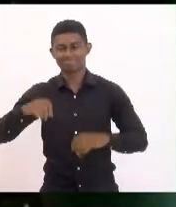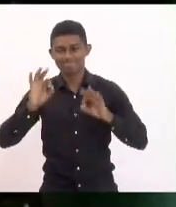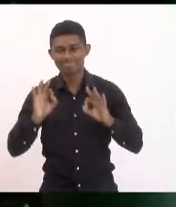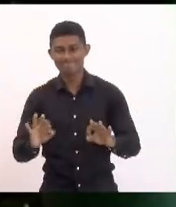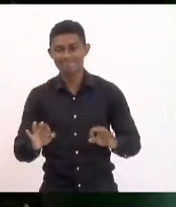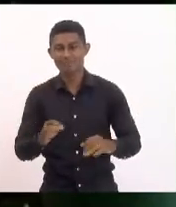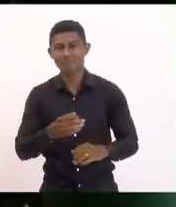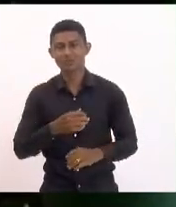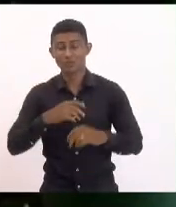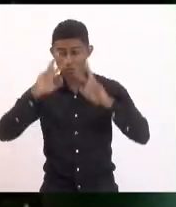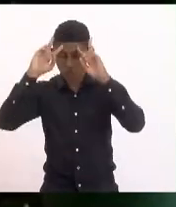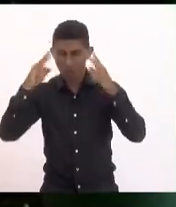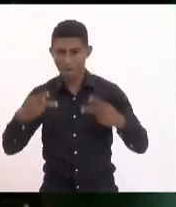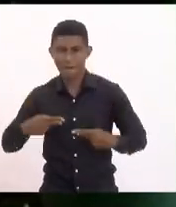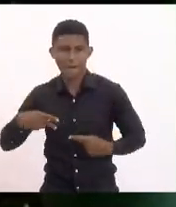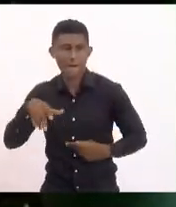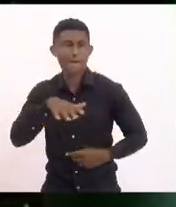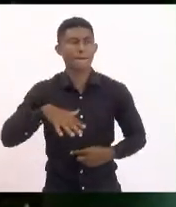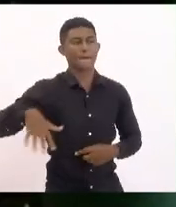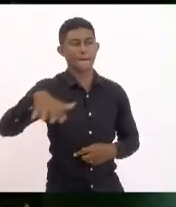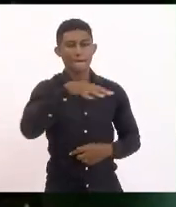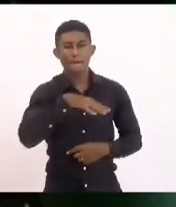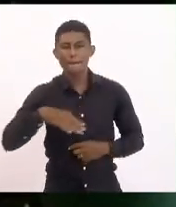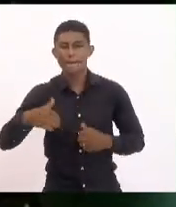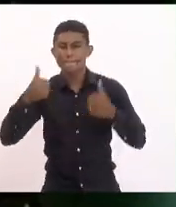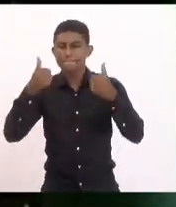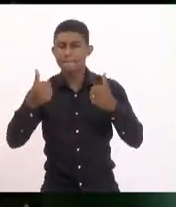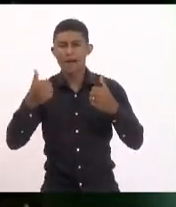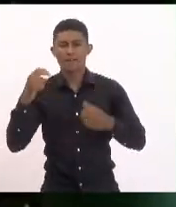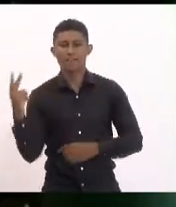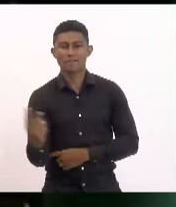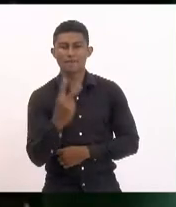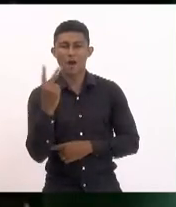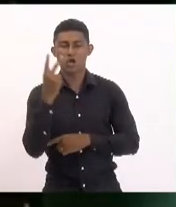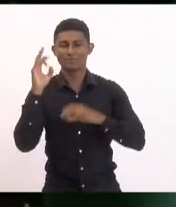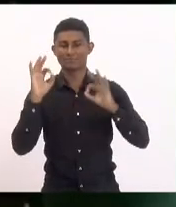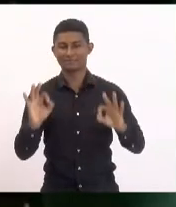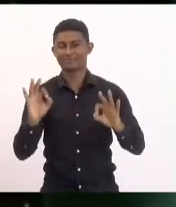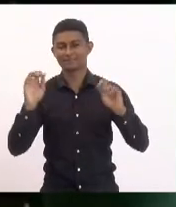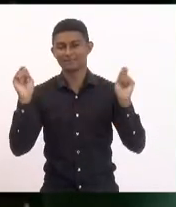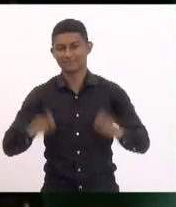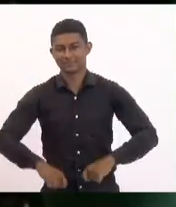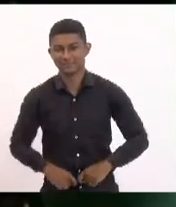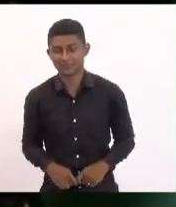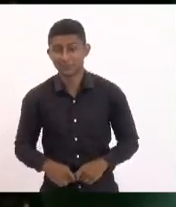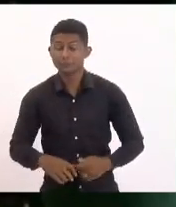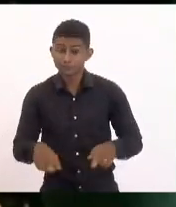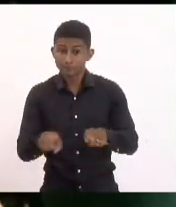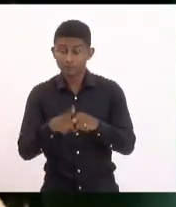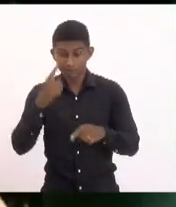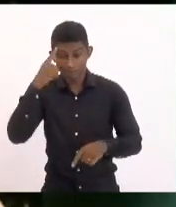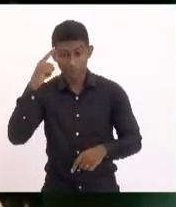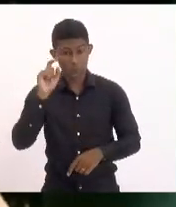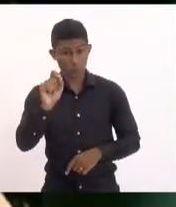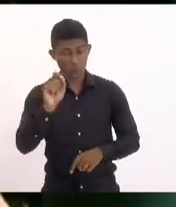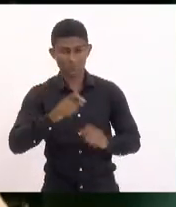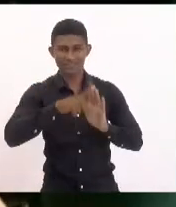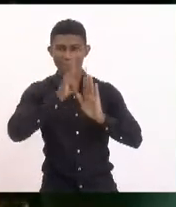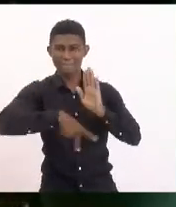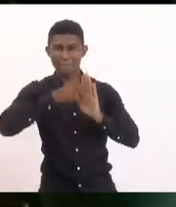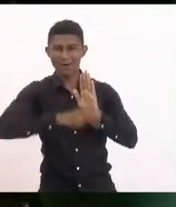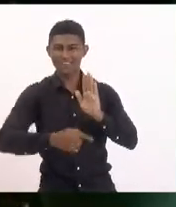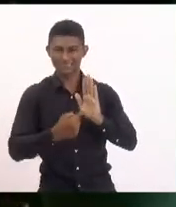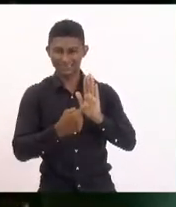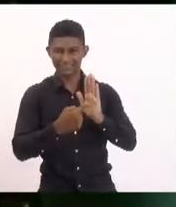humana, um acesso real à oportunidade. E quero lembrar aqui que esse projeto de escola